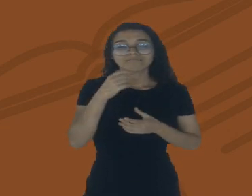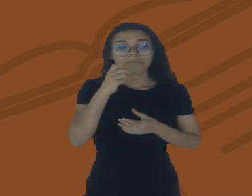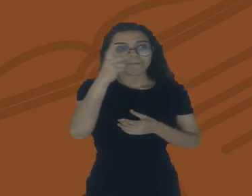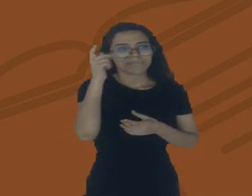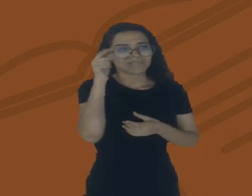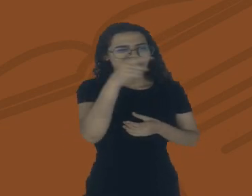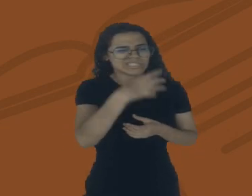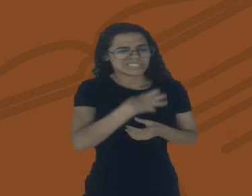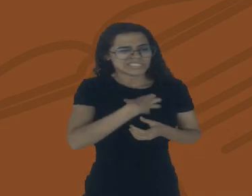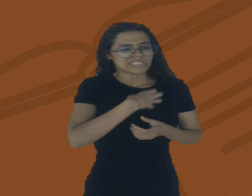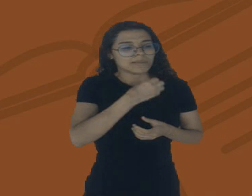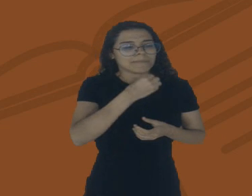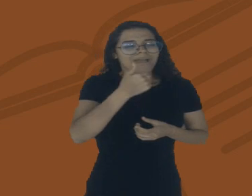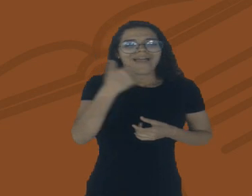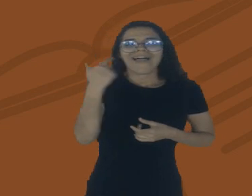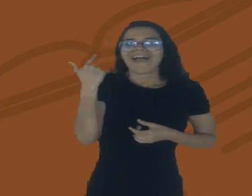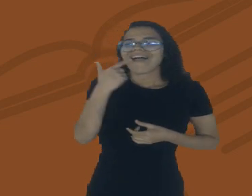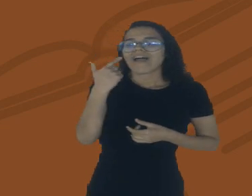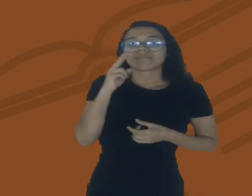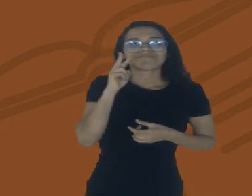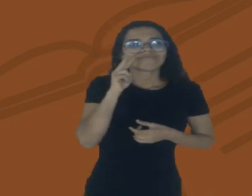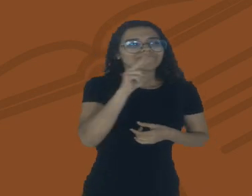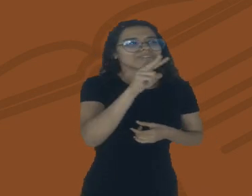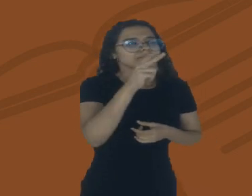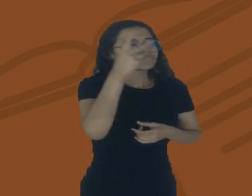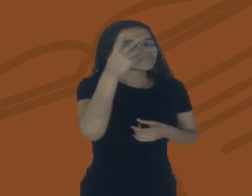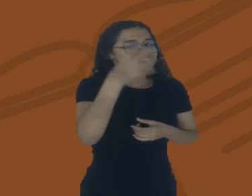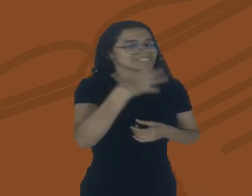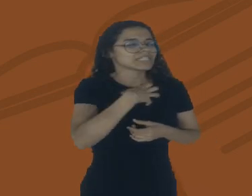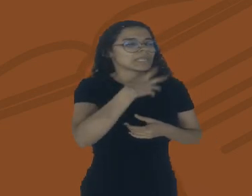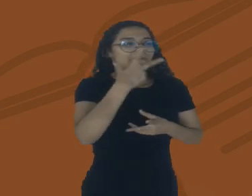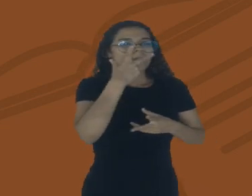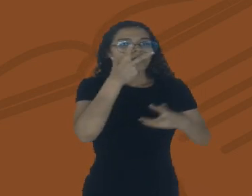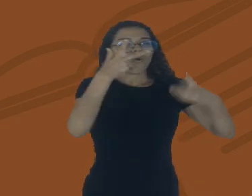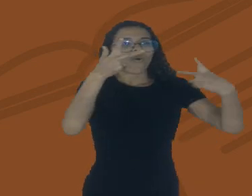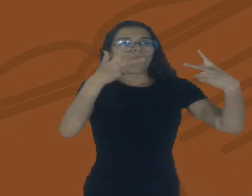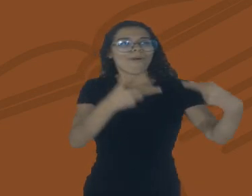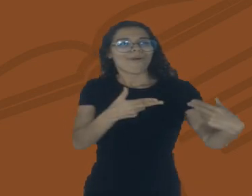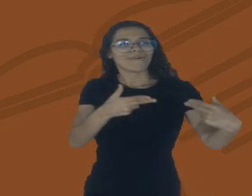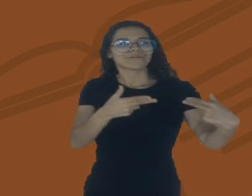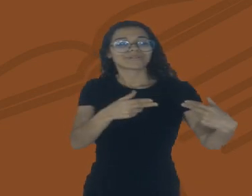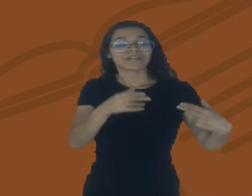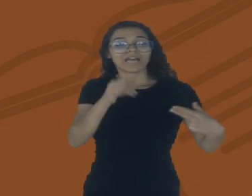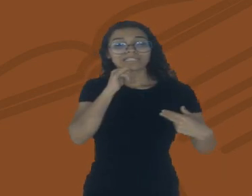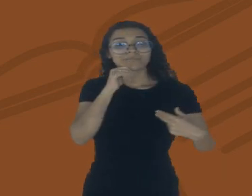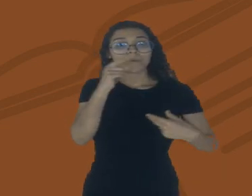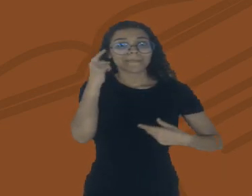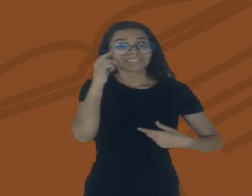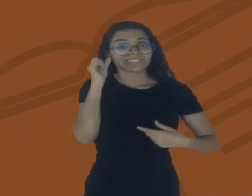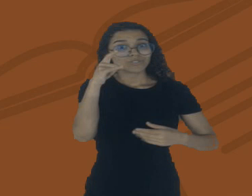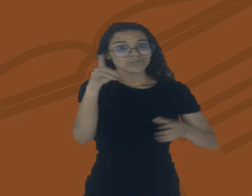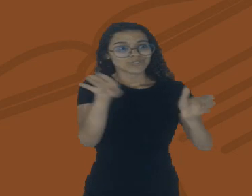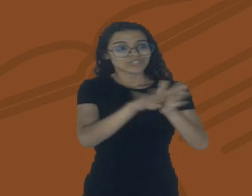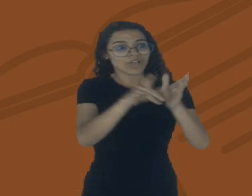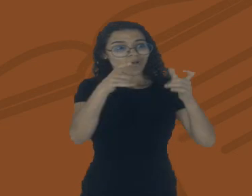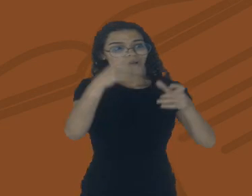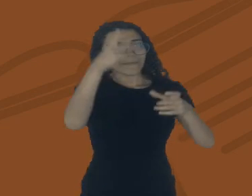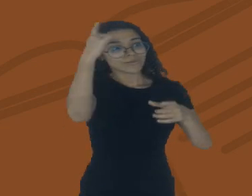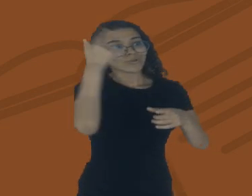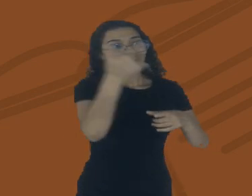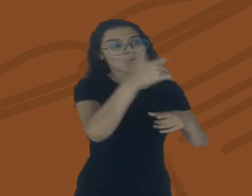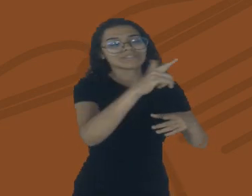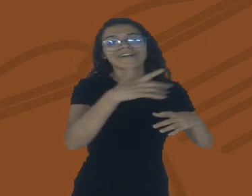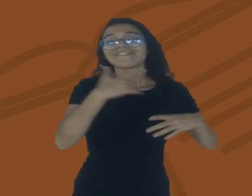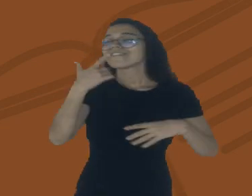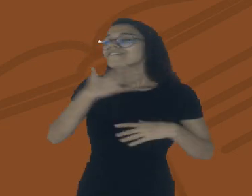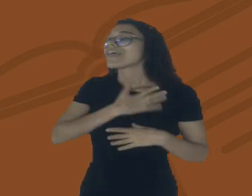vida. Imagine, você chega num lugar e você vê aquele sorriso deslumbrante para você. Então, além de mudar a vida daquela pessoa, ela